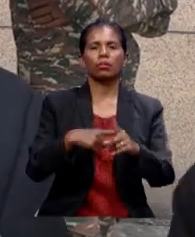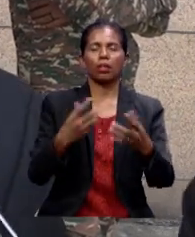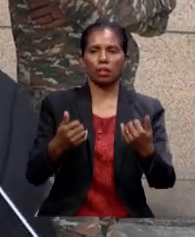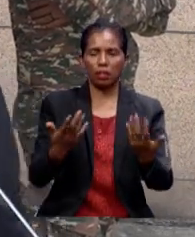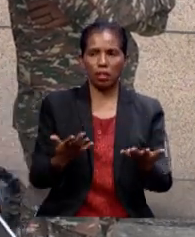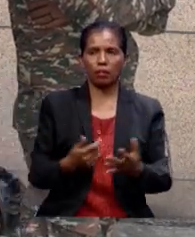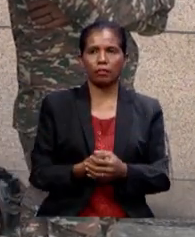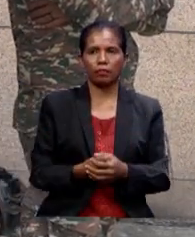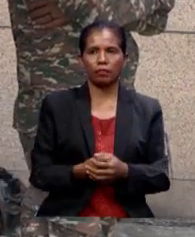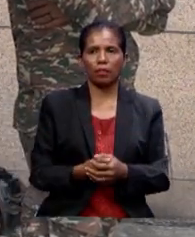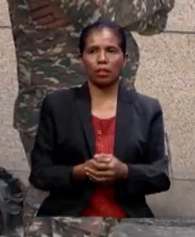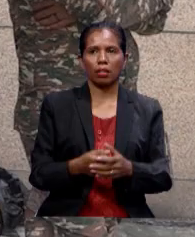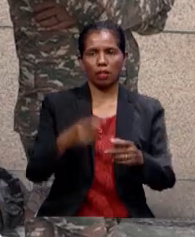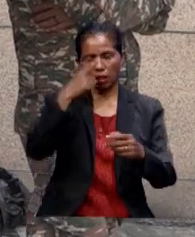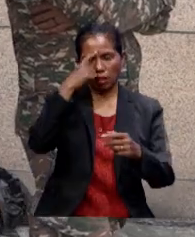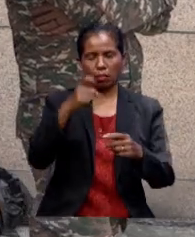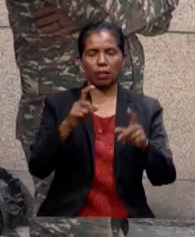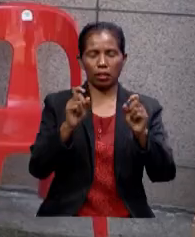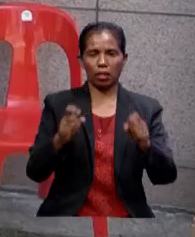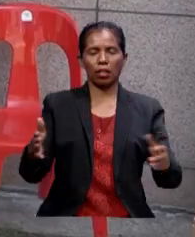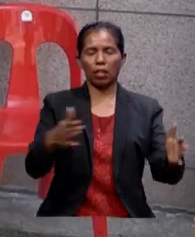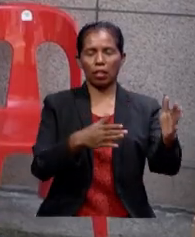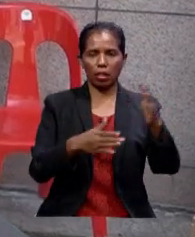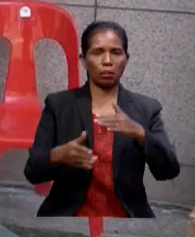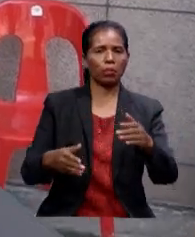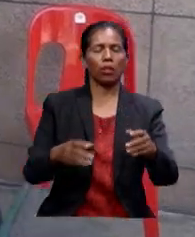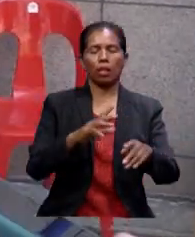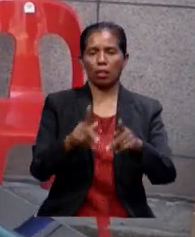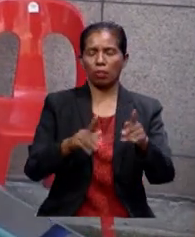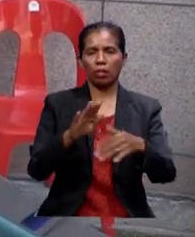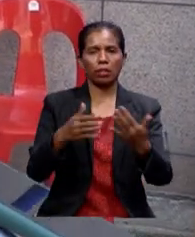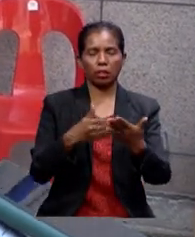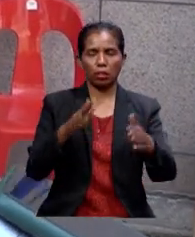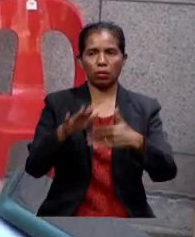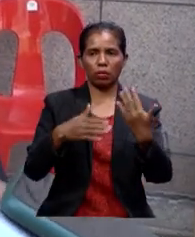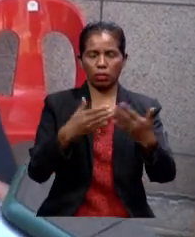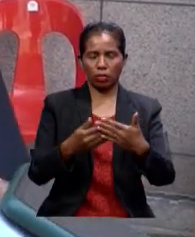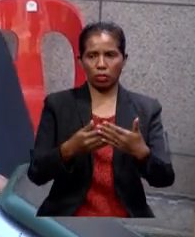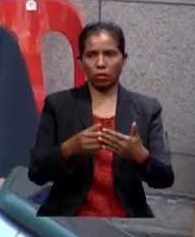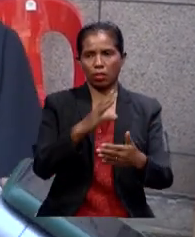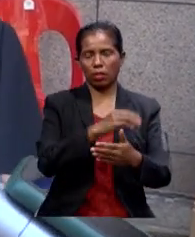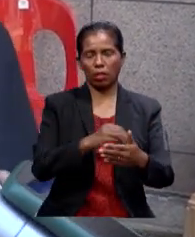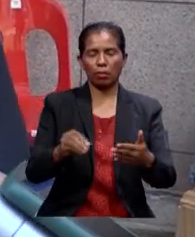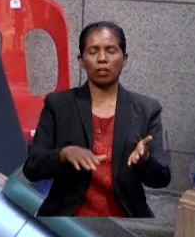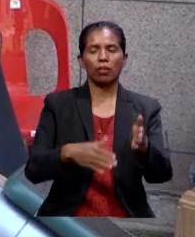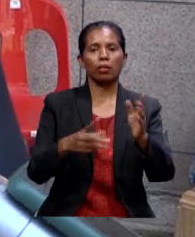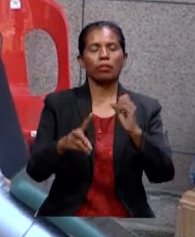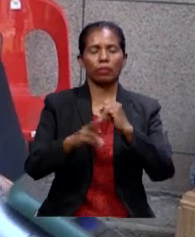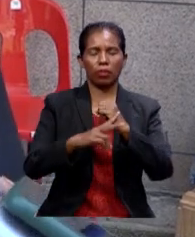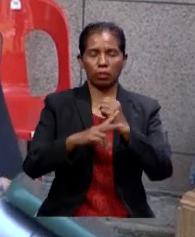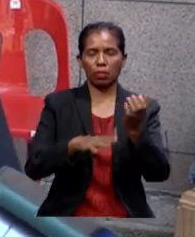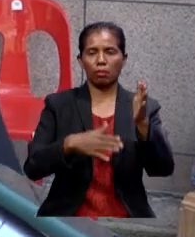também tem que halibur meus de prova todo. Terceiro uma caída quando ba vítima mate já cela, né? Já cela que